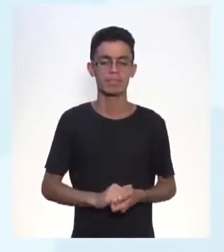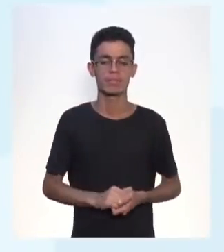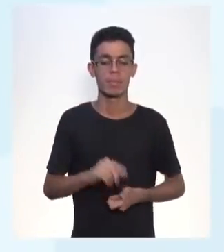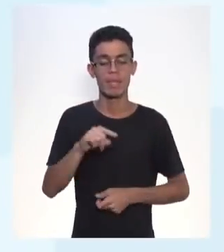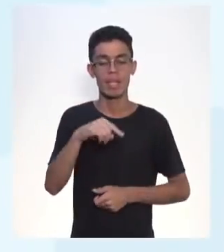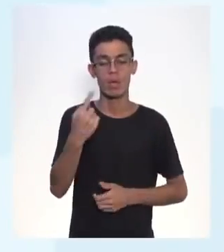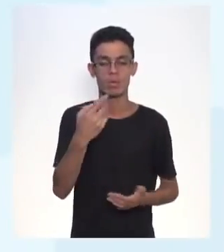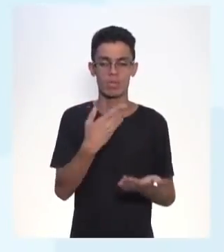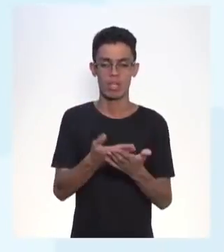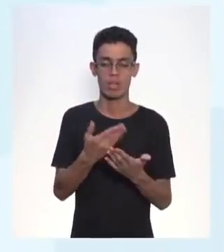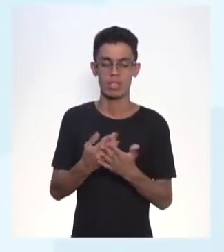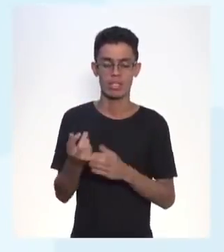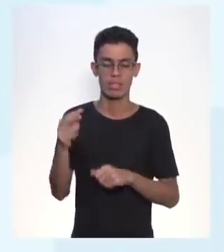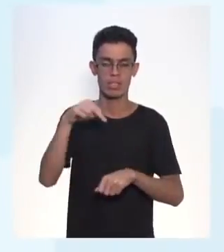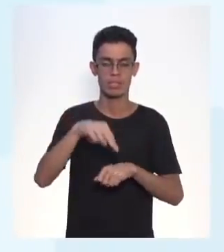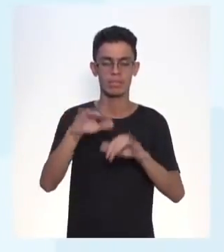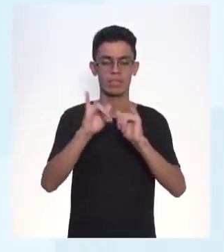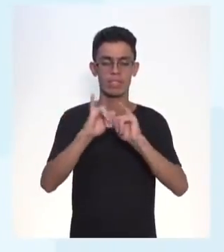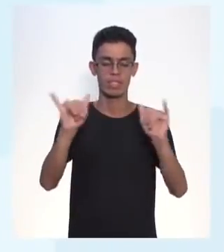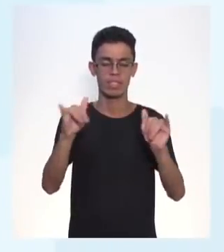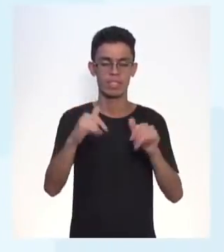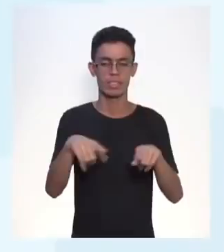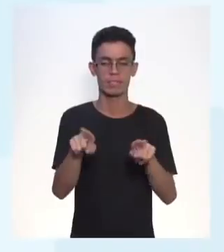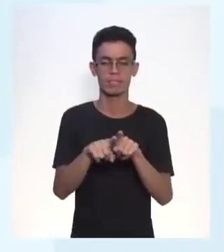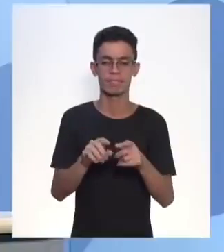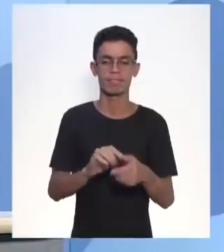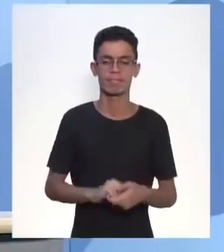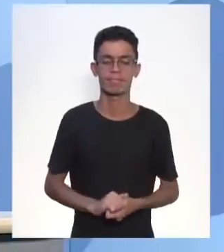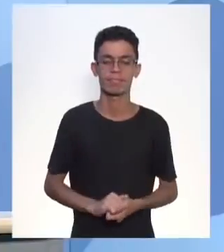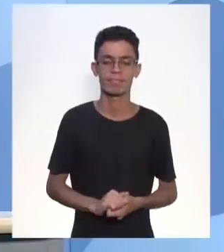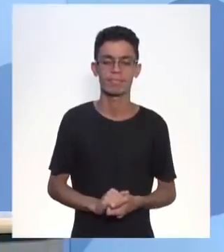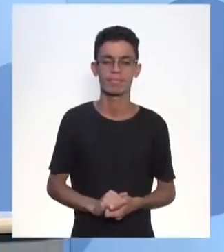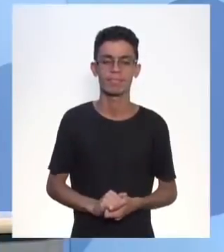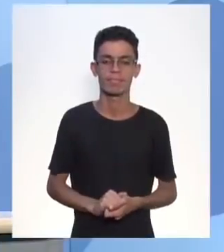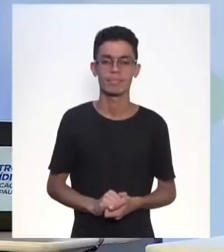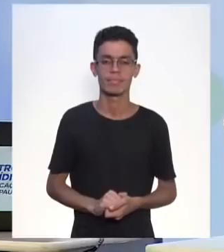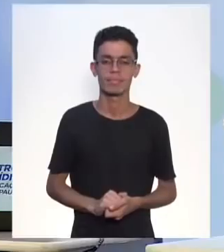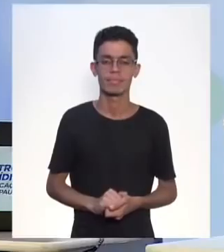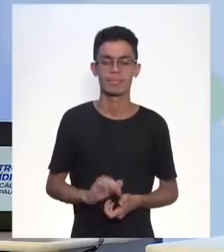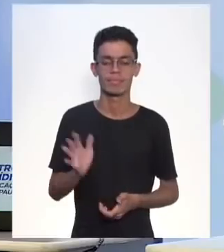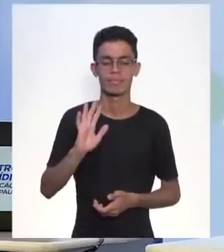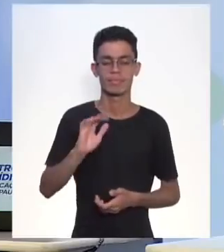as próximas aulas. And time to say bye, né, Ed? Yes. Okay, so